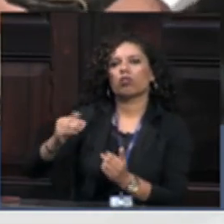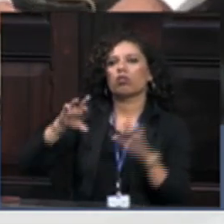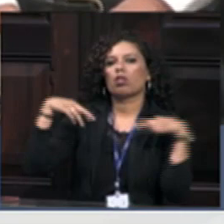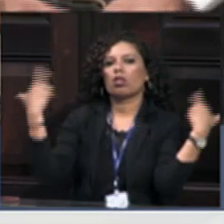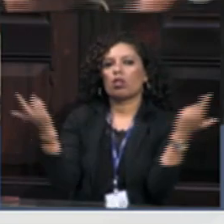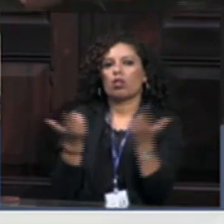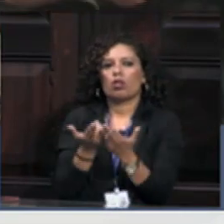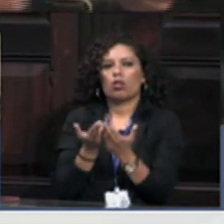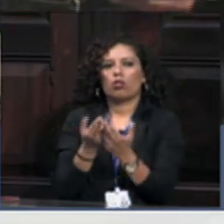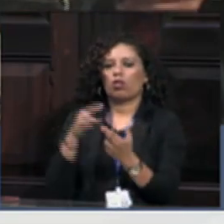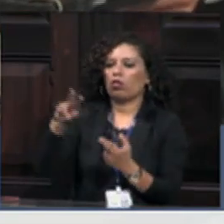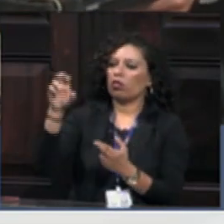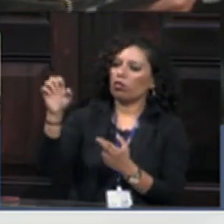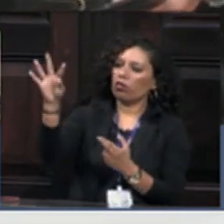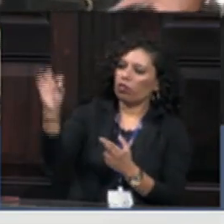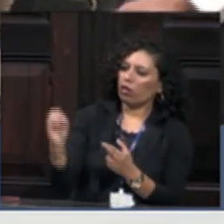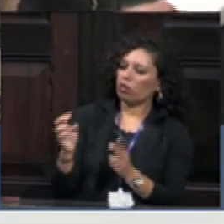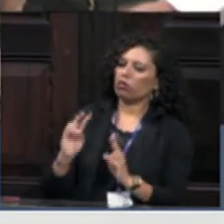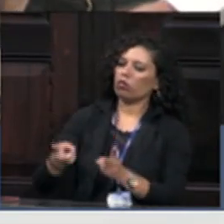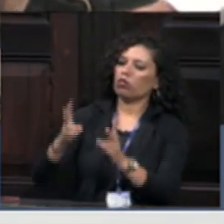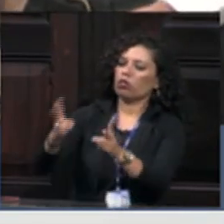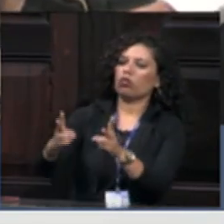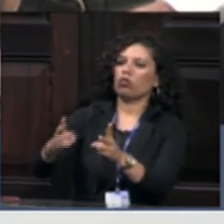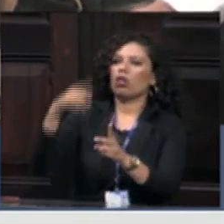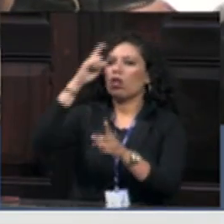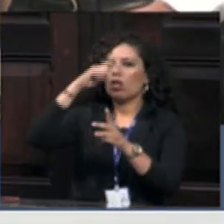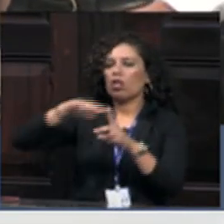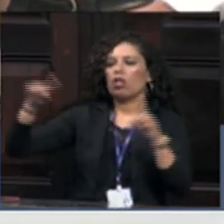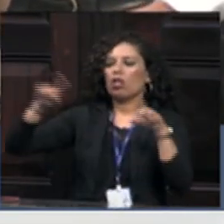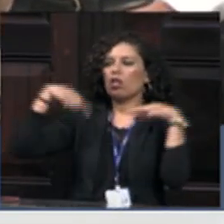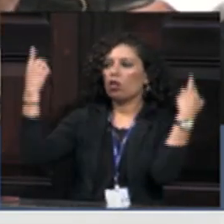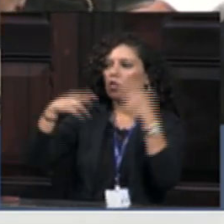novo Colégio de Líderes.